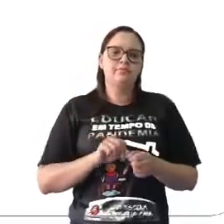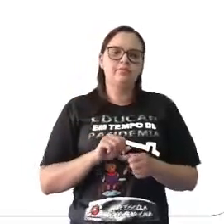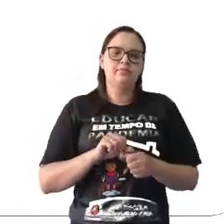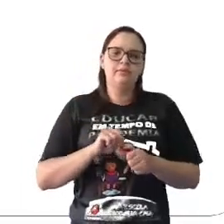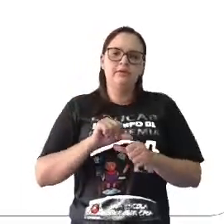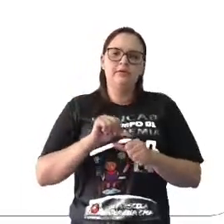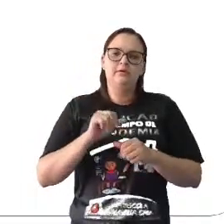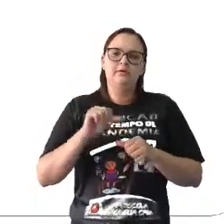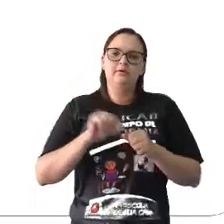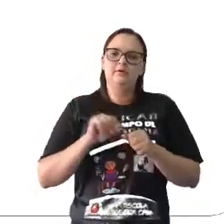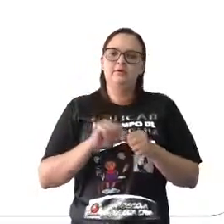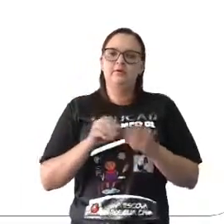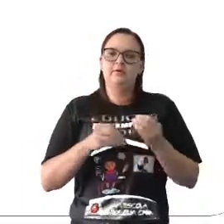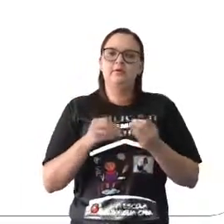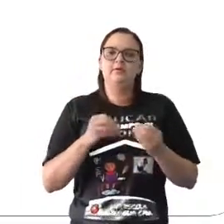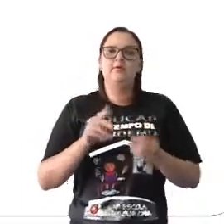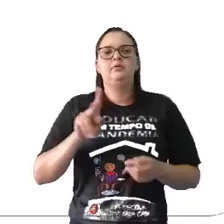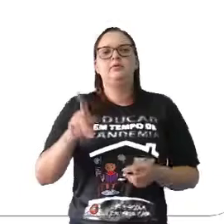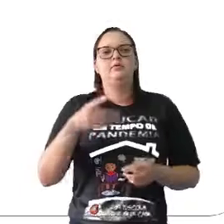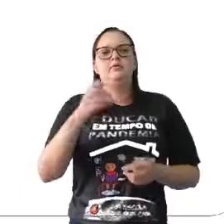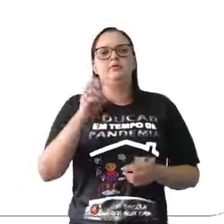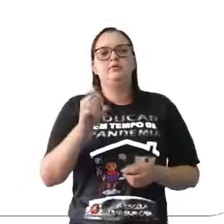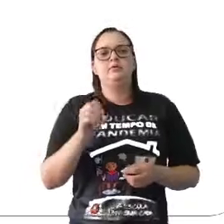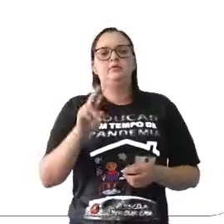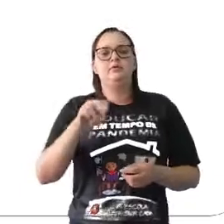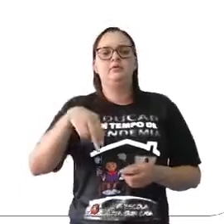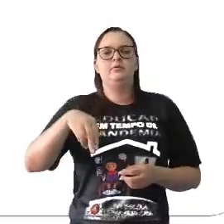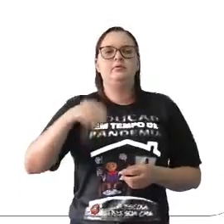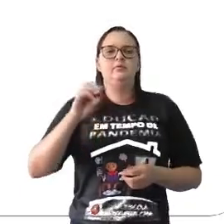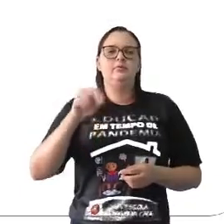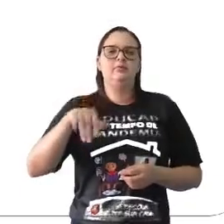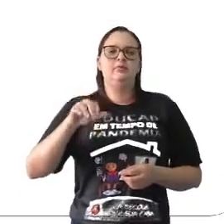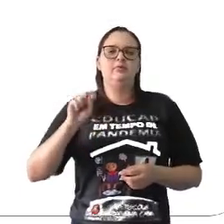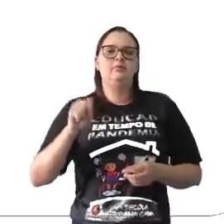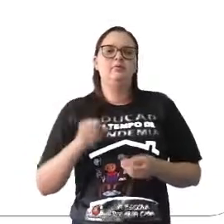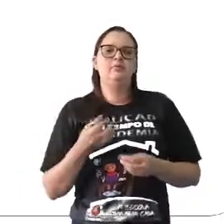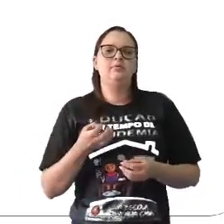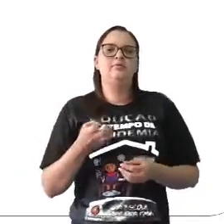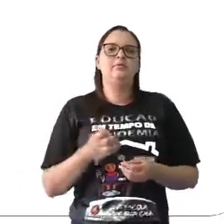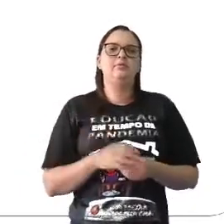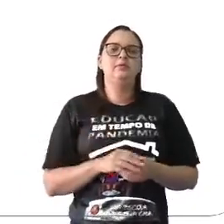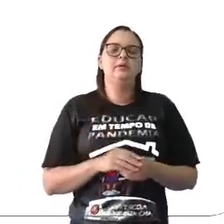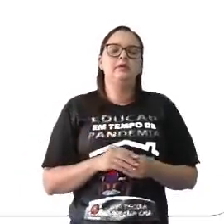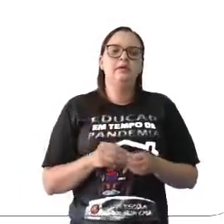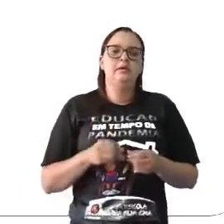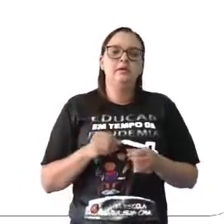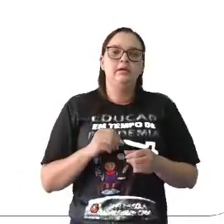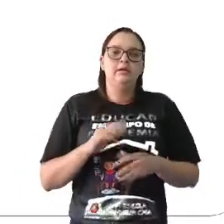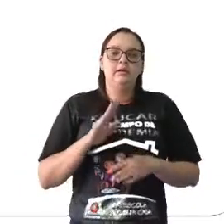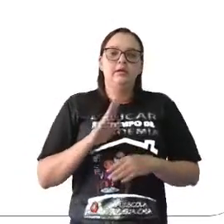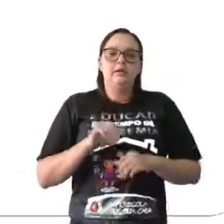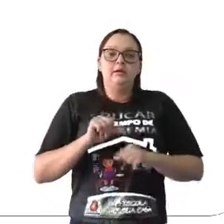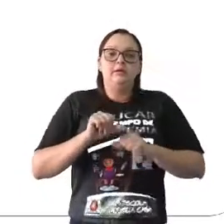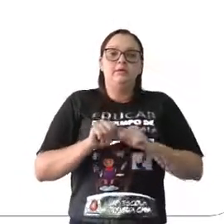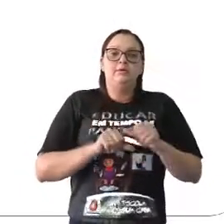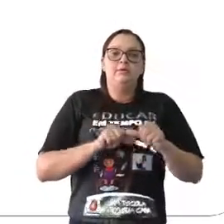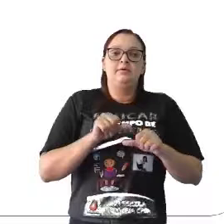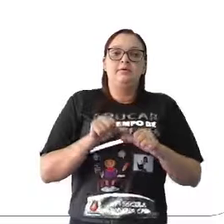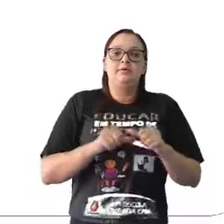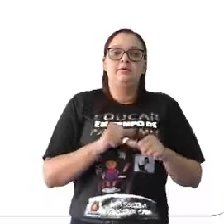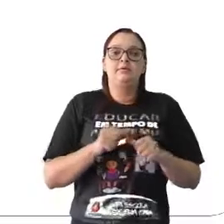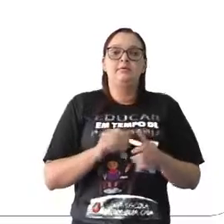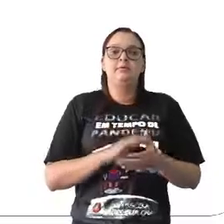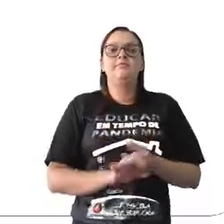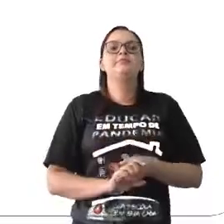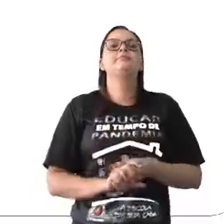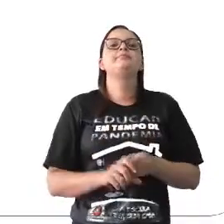hormônios, que nada mais são do que substâncias químicas que estimulam as células-alvo para desempenharem